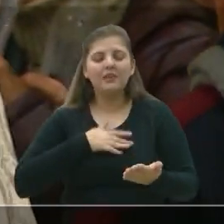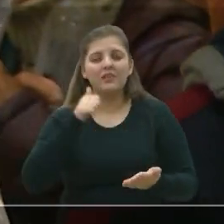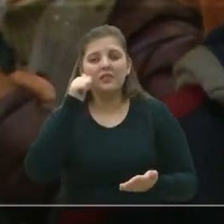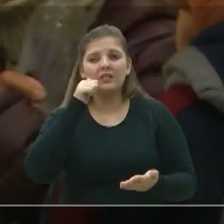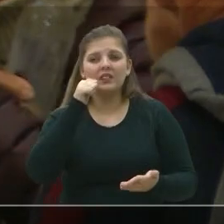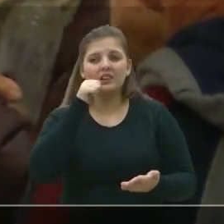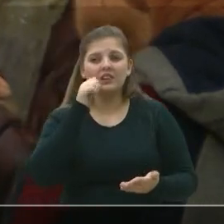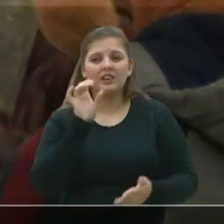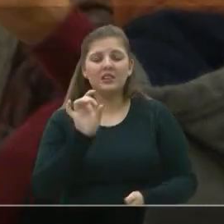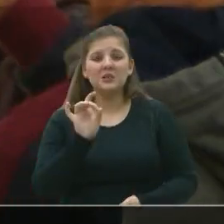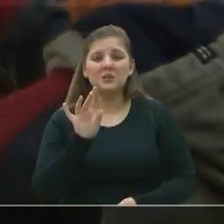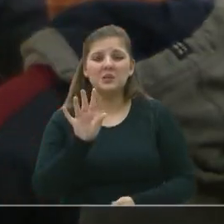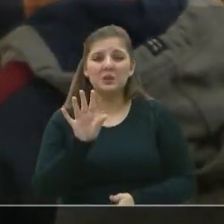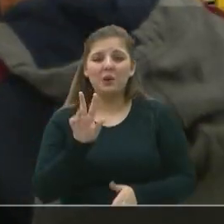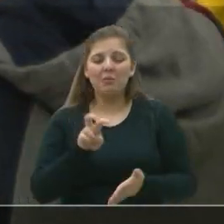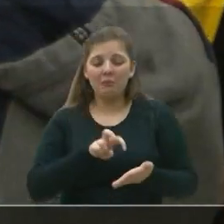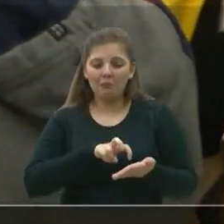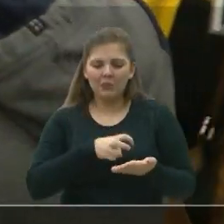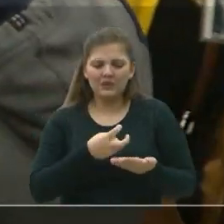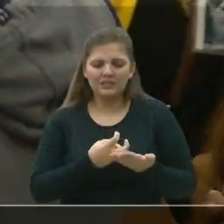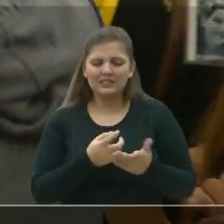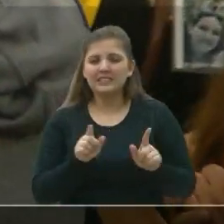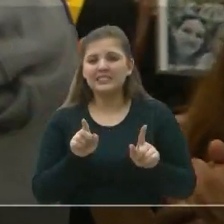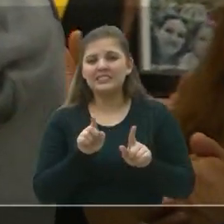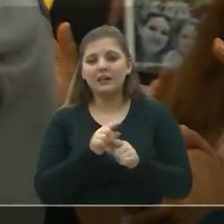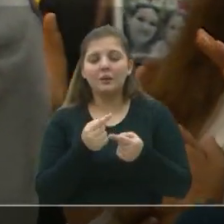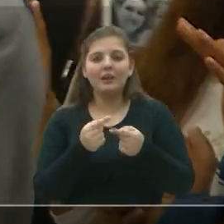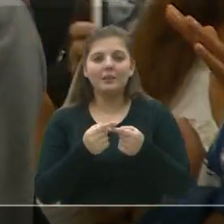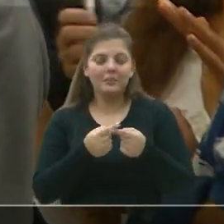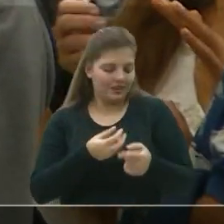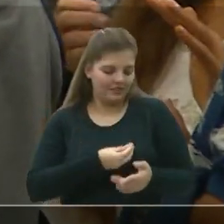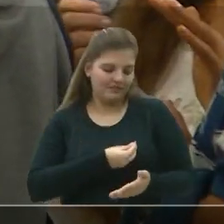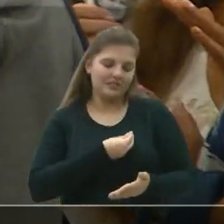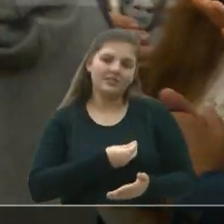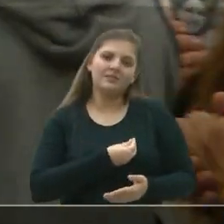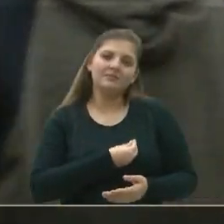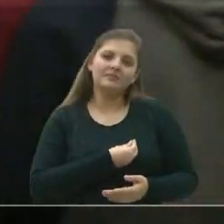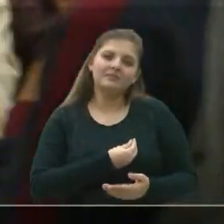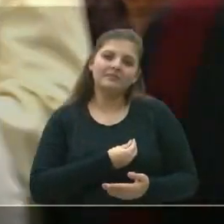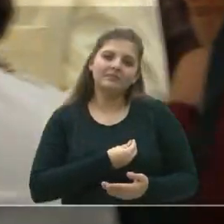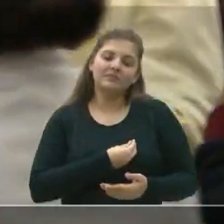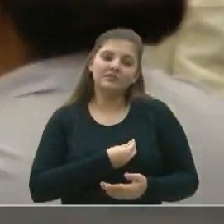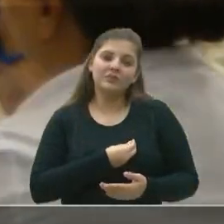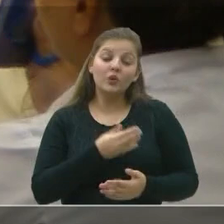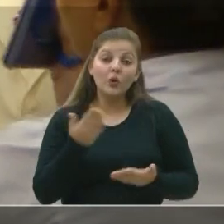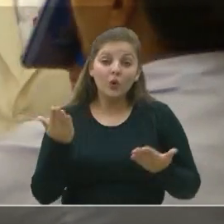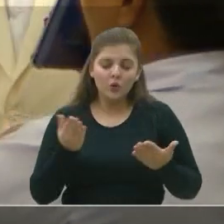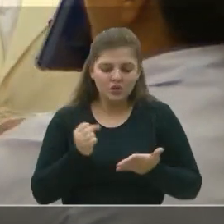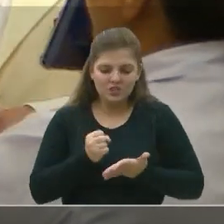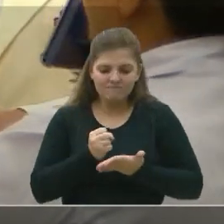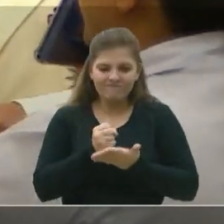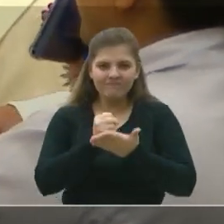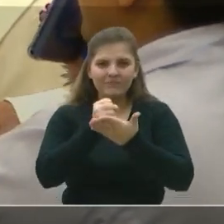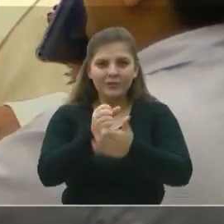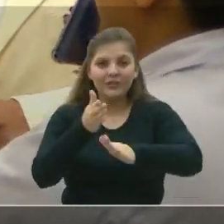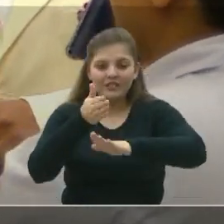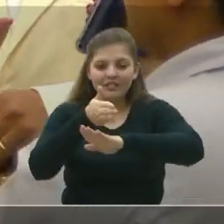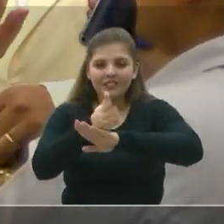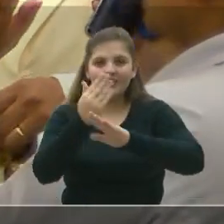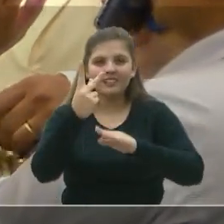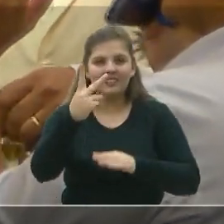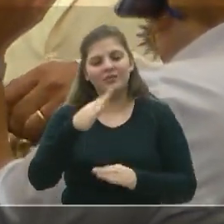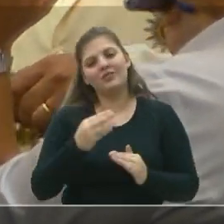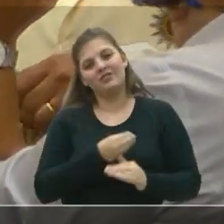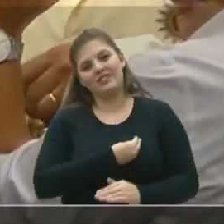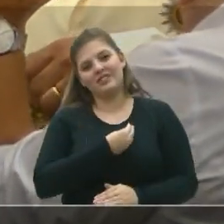Não é pela morte, mas é para a vida. Hoje a salvação acaba de adentrar a tua